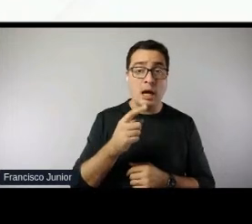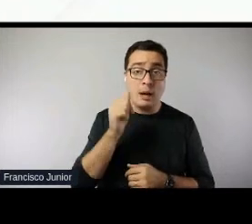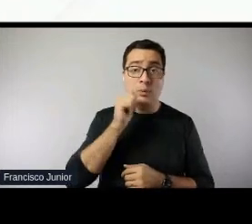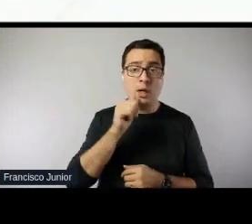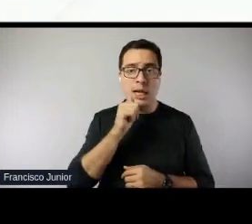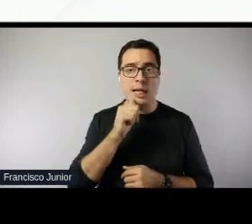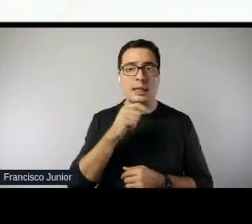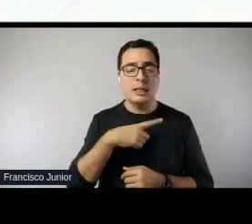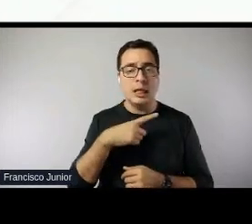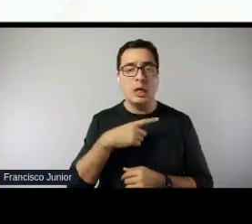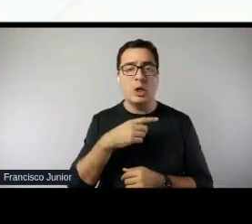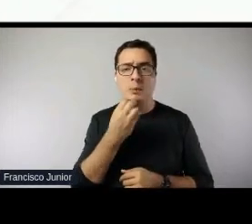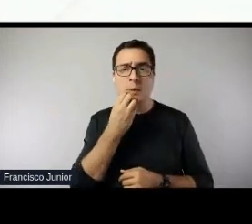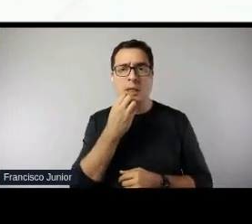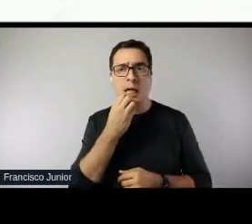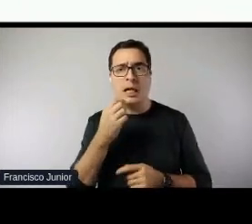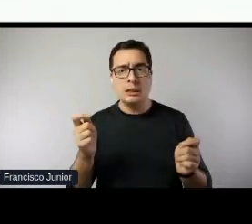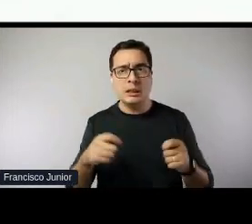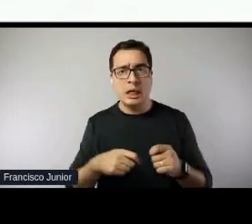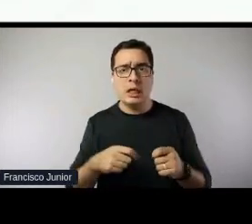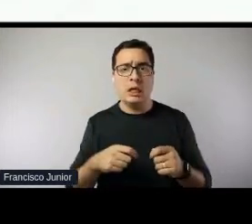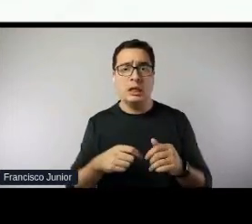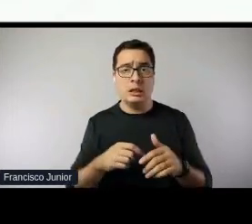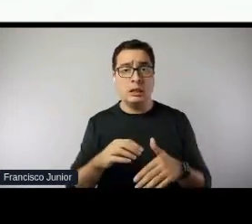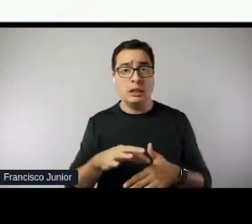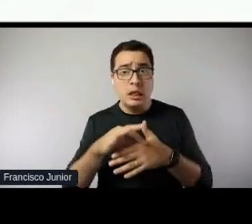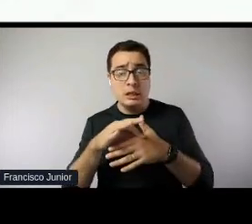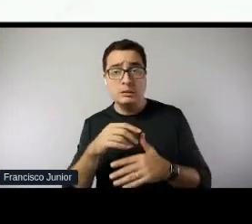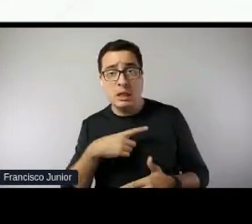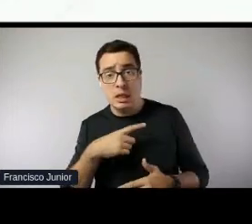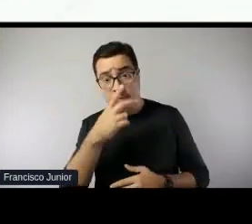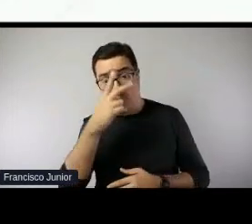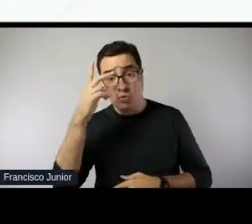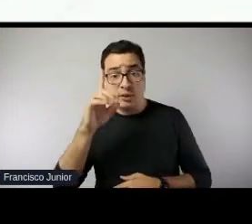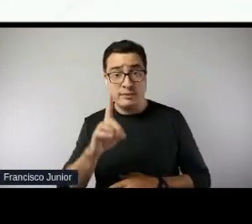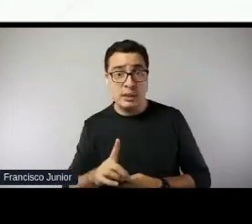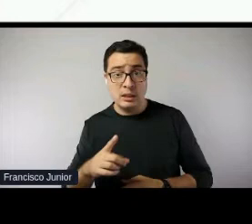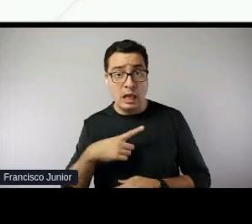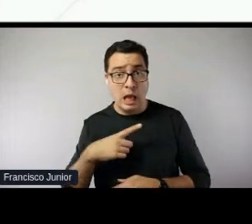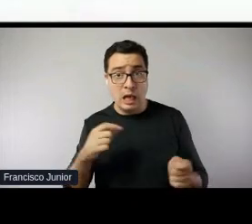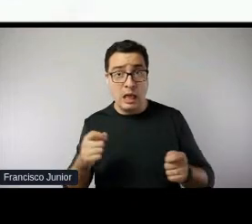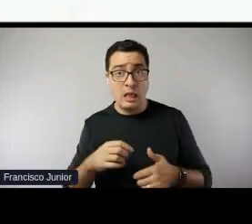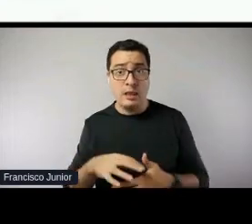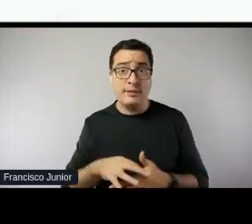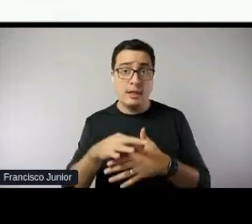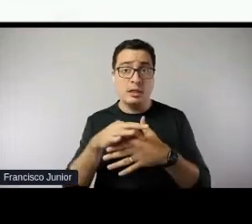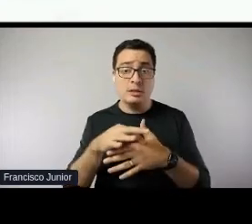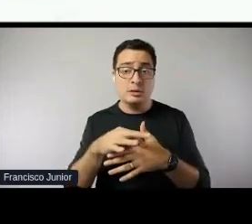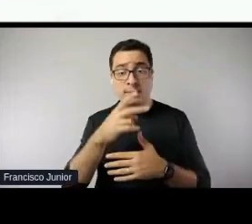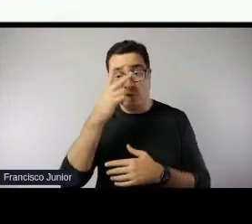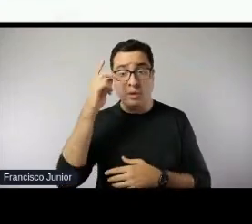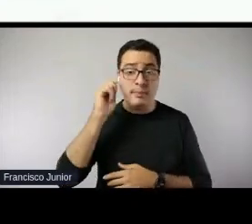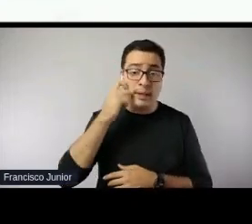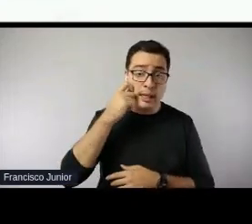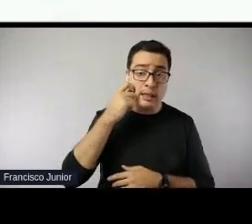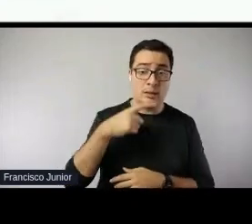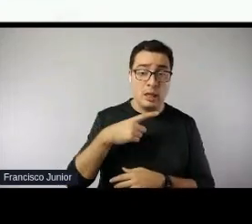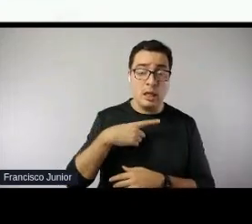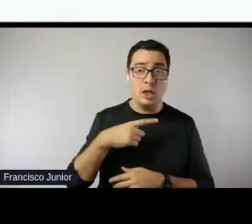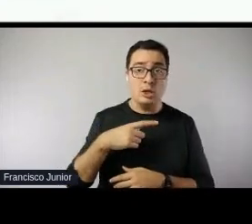estão tendo oportunidade de exercer cargos de liderança, pessoas com deficiência estão exercendo cargos de liderança, pretos estão inseridos nesse